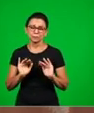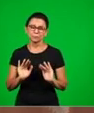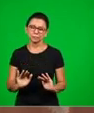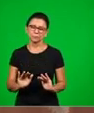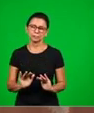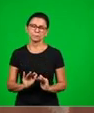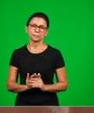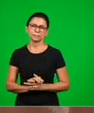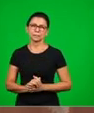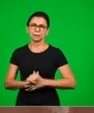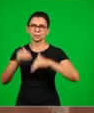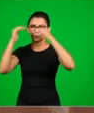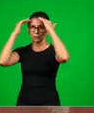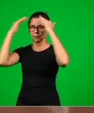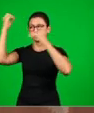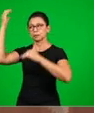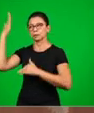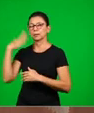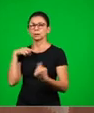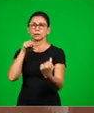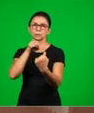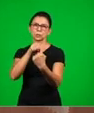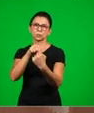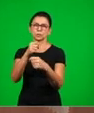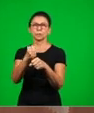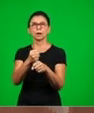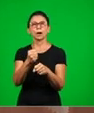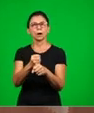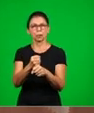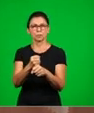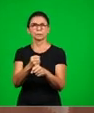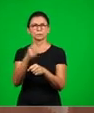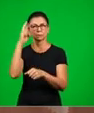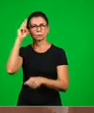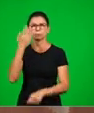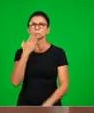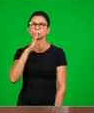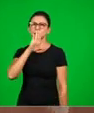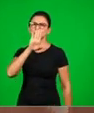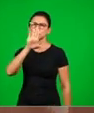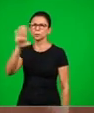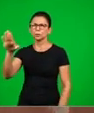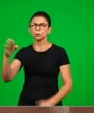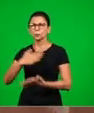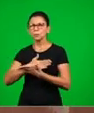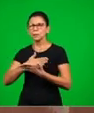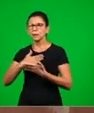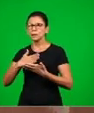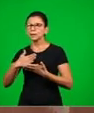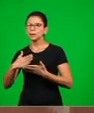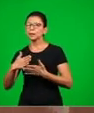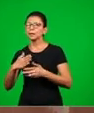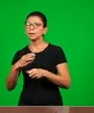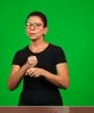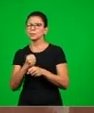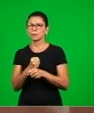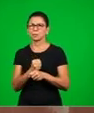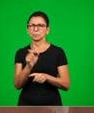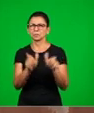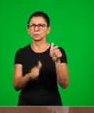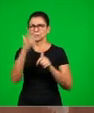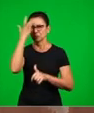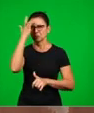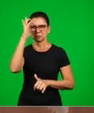cumprir um objetivo da obra. Aquilo que o Senhor prometeu desde o primeiro dia desta obra. Que as pessoas não sabem por quê. E veio através